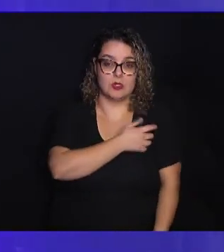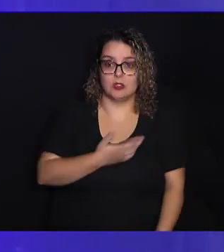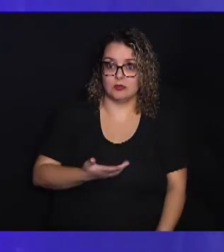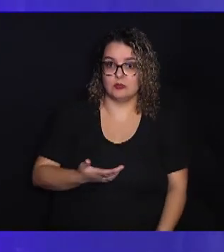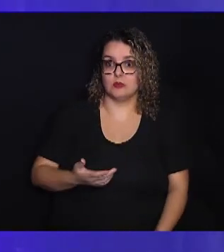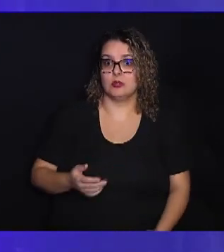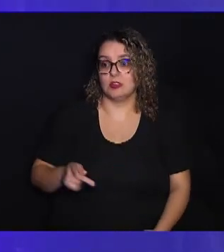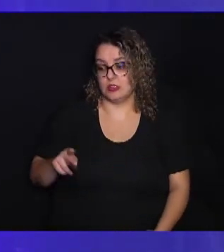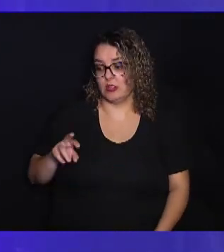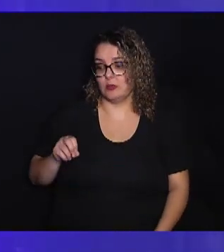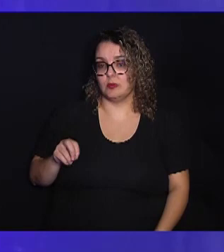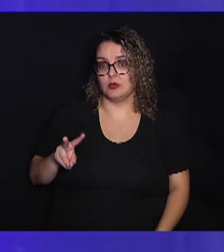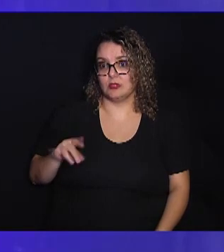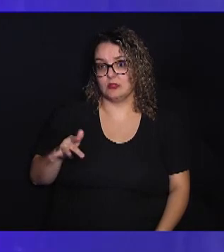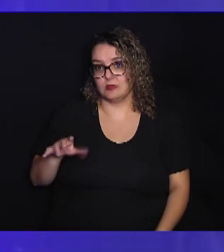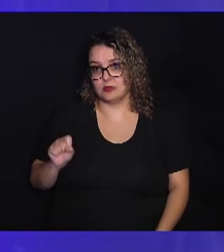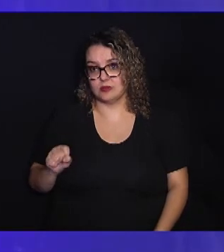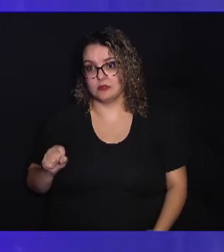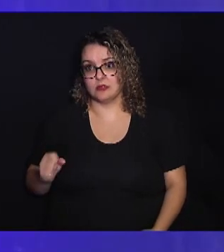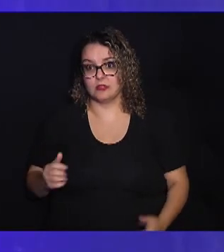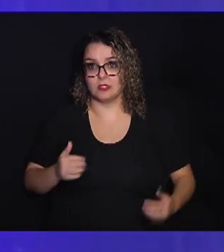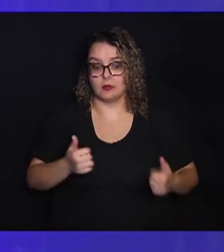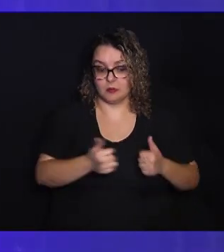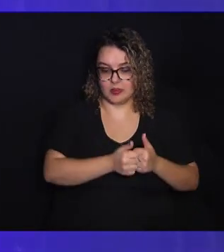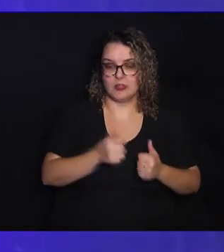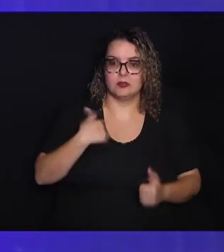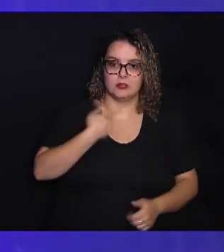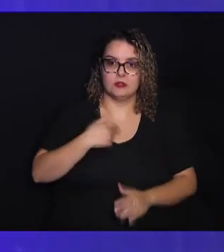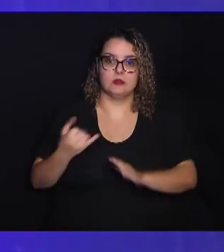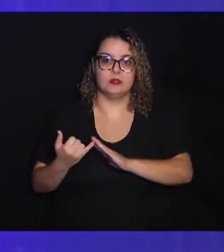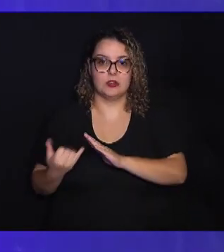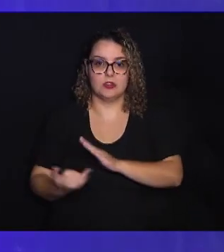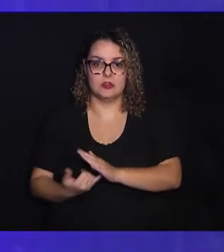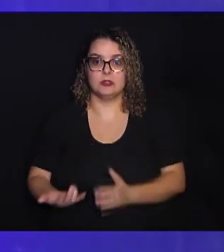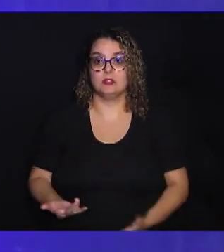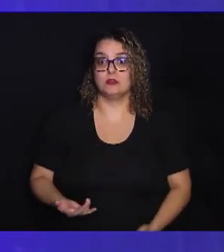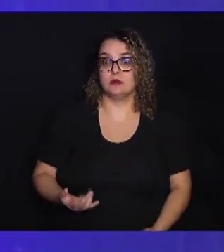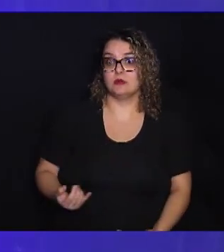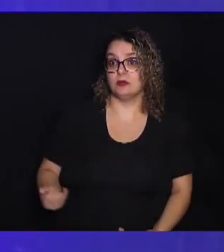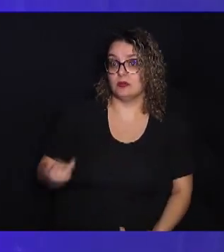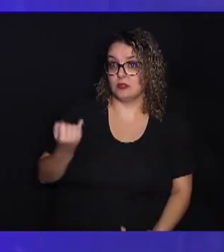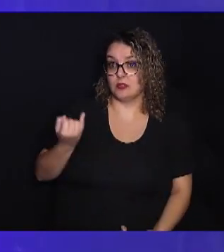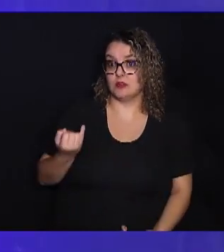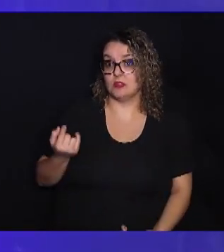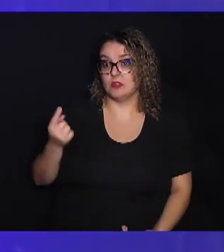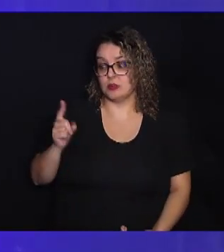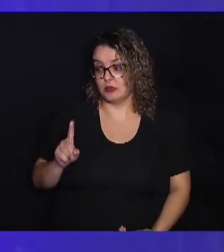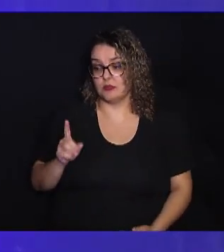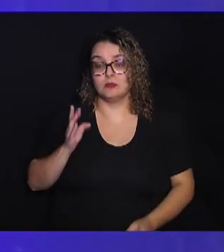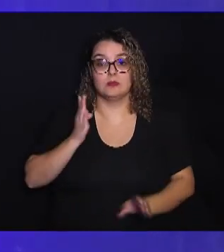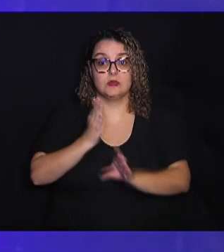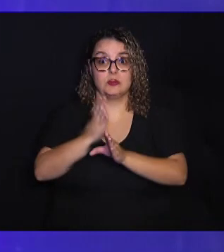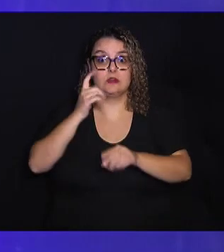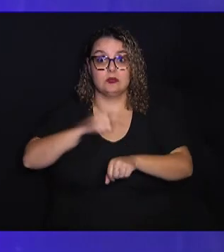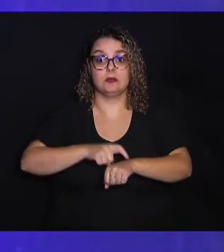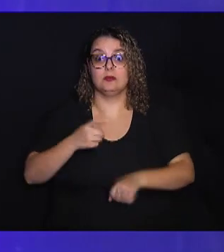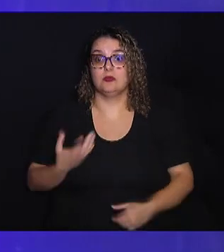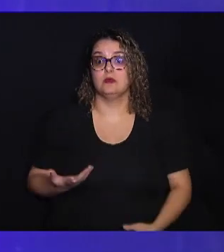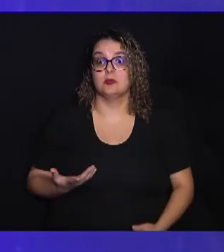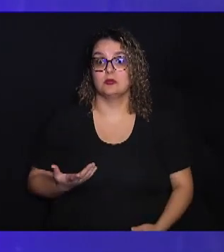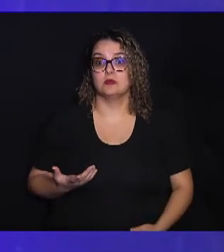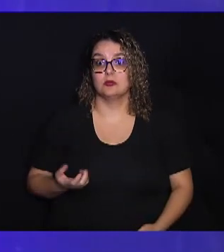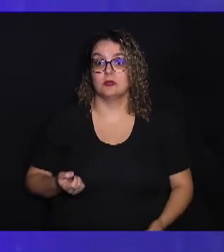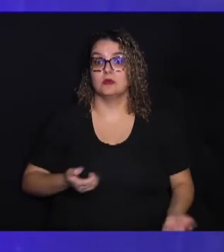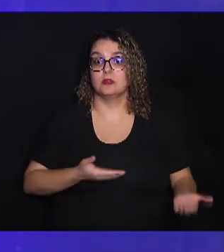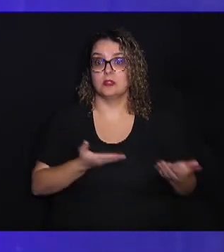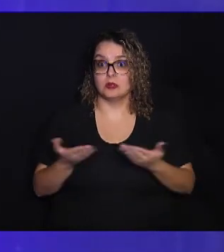Provisão, que é vizinha à nossa instituição. E foi interessante porque um deles descobriu na hora que o espetáculo